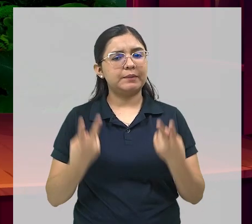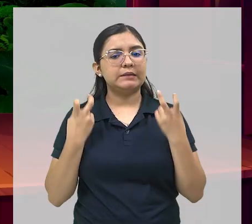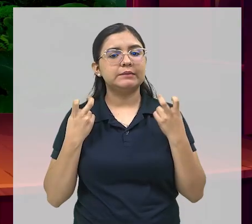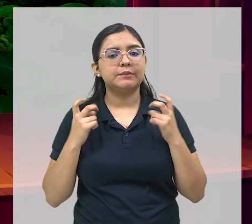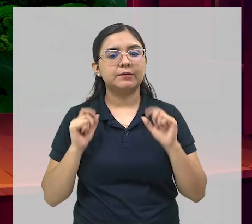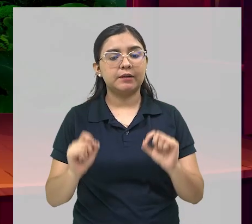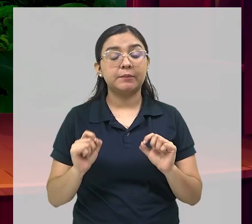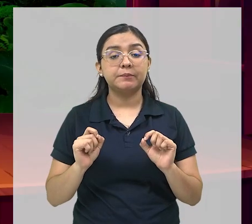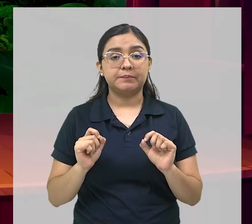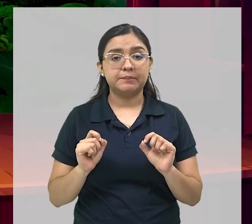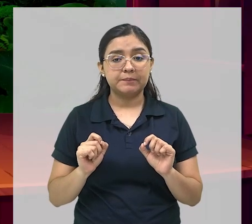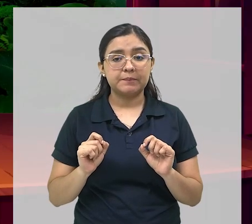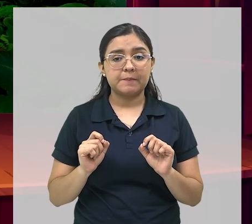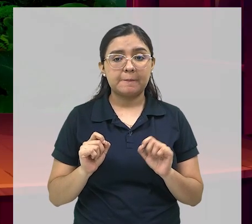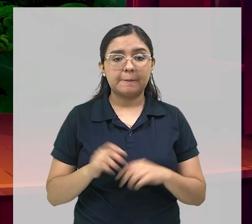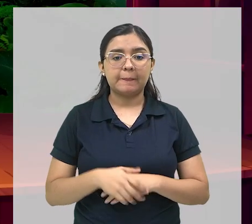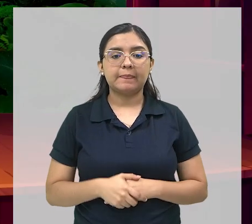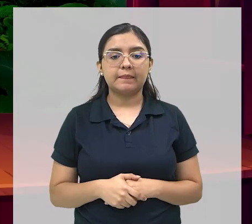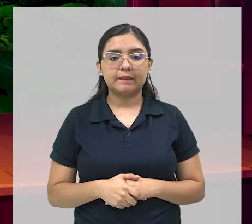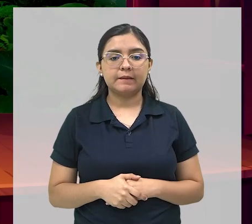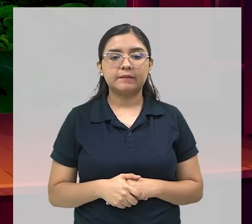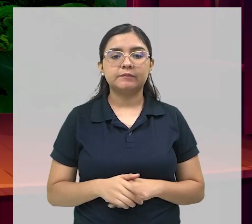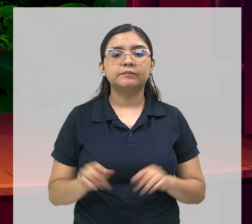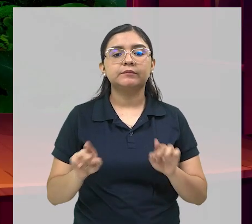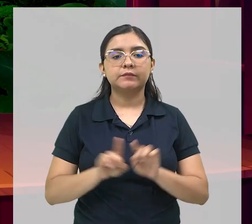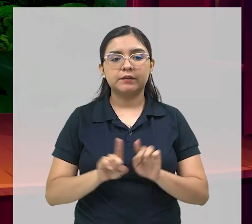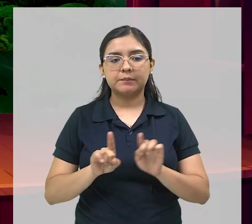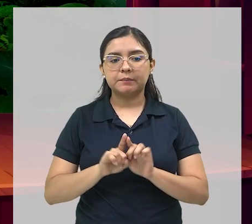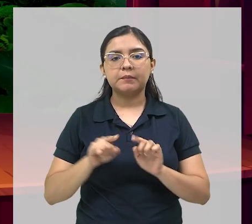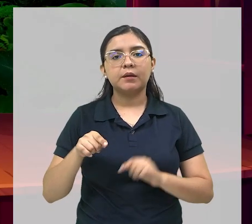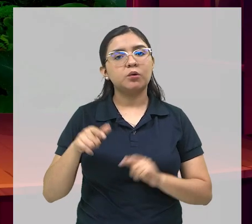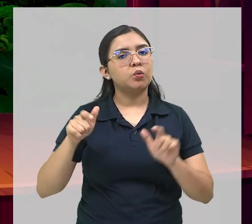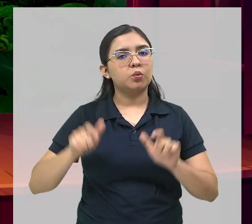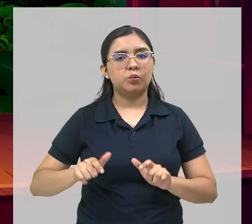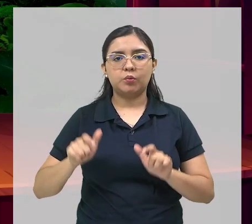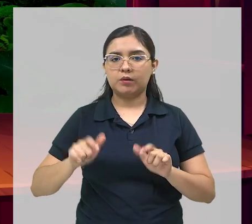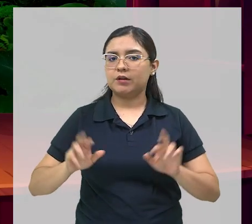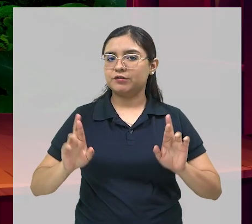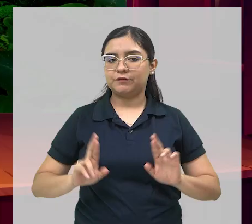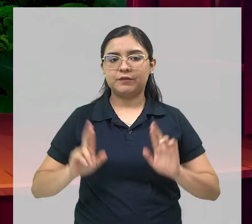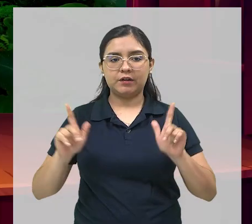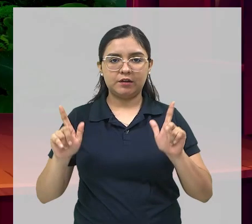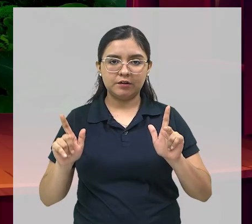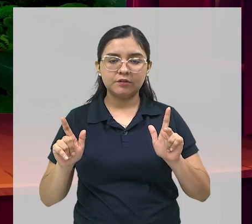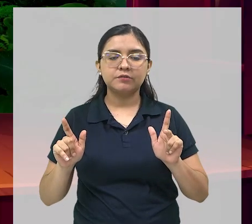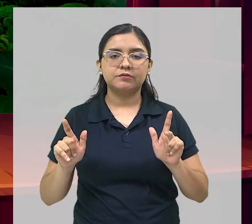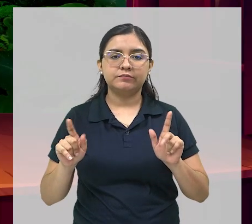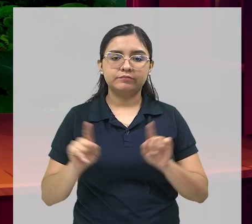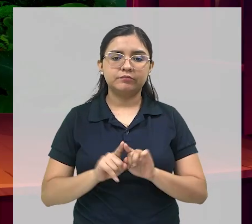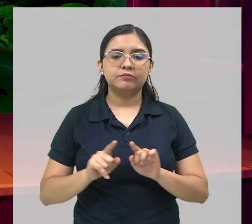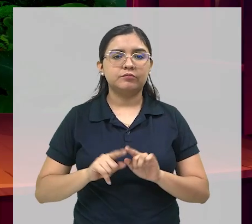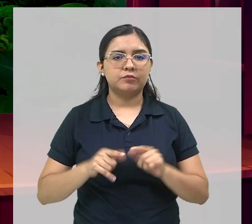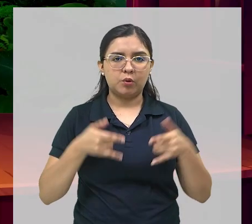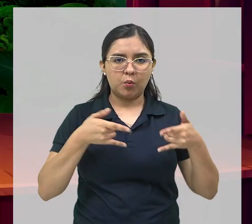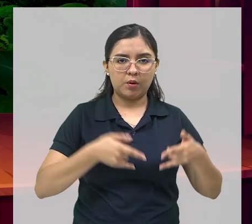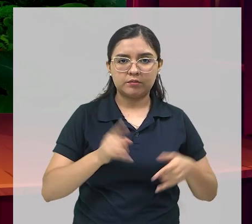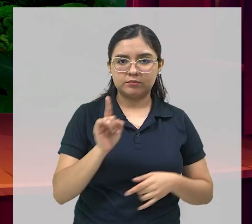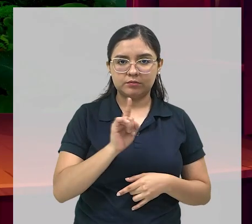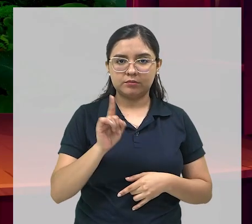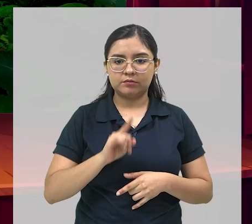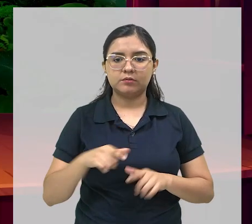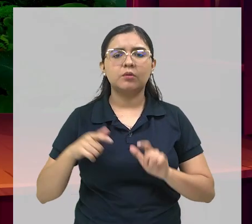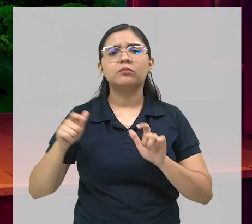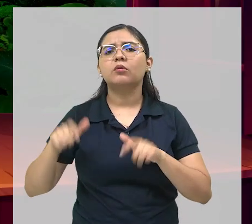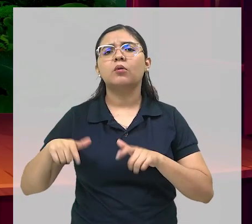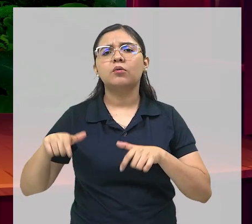perceber que mudamos o ambiente. A gente não está mais num quarto, né? Onde que a gente está? O que vocês